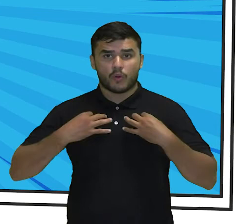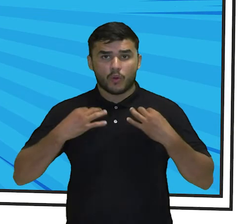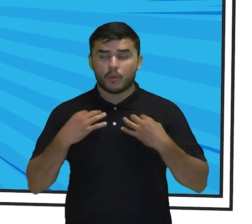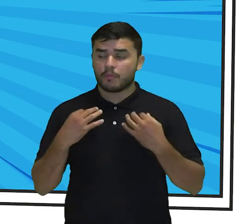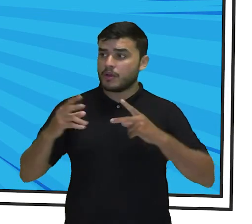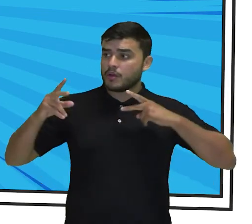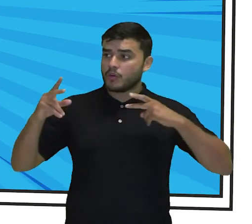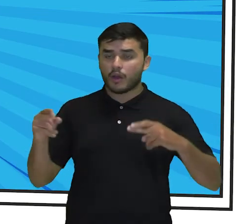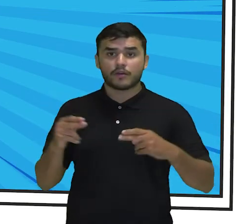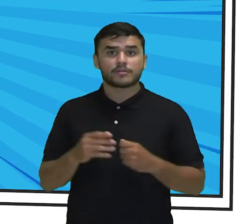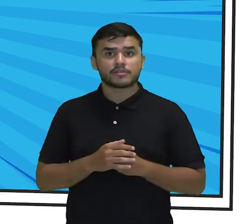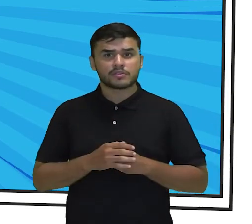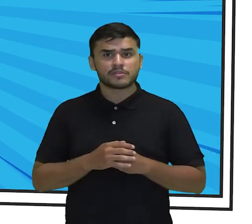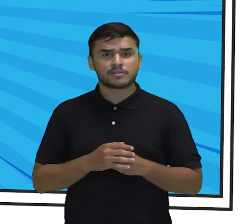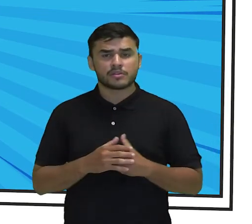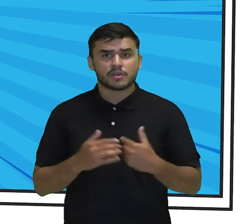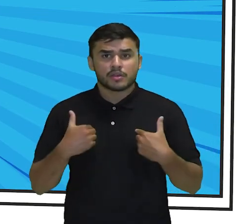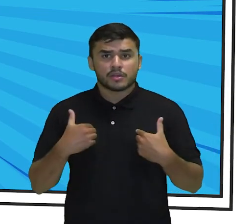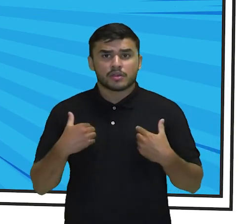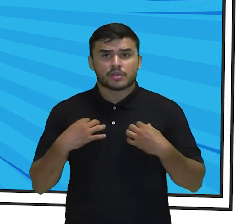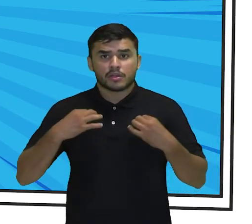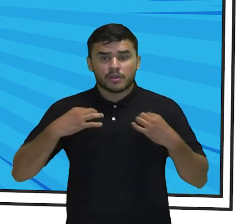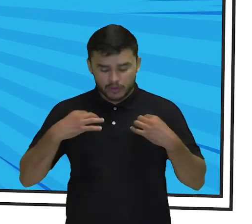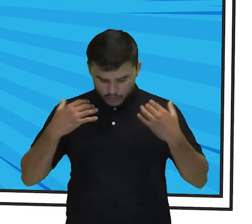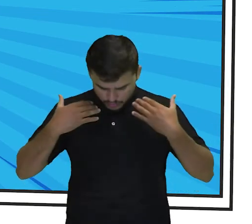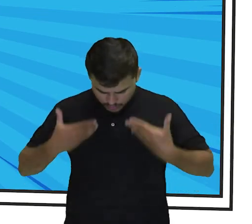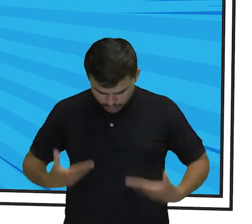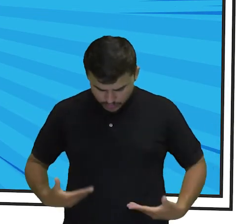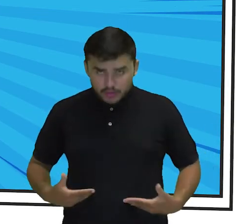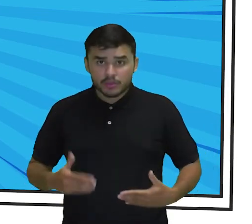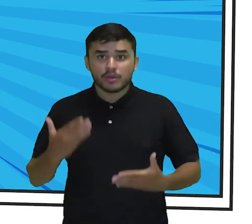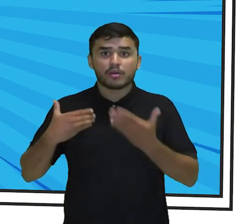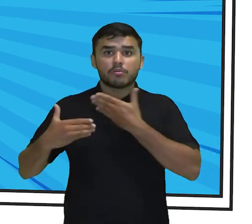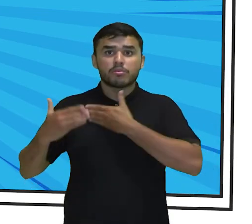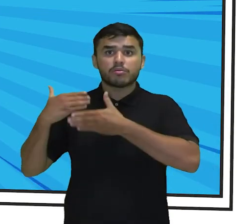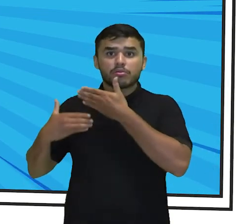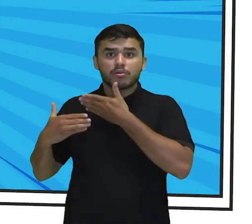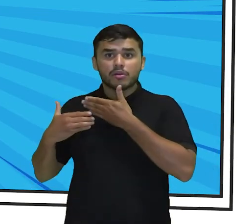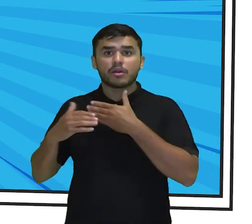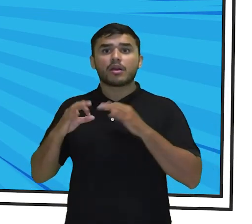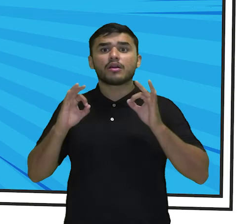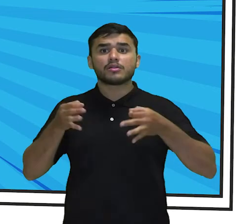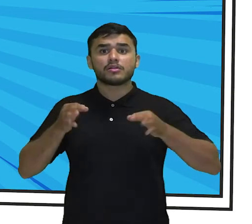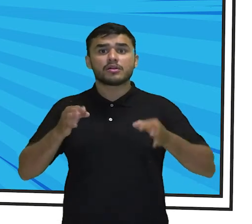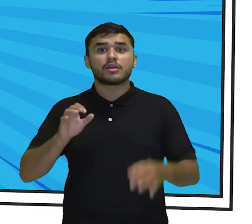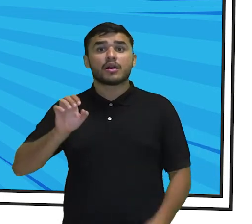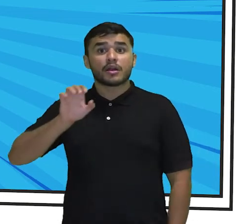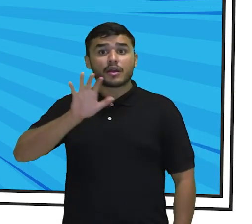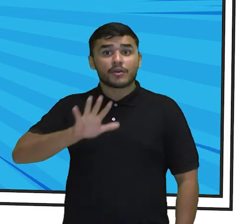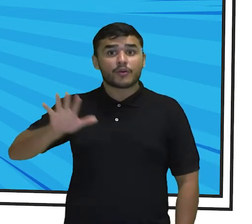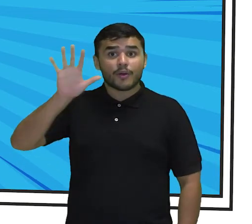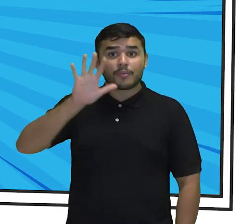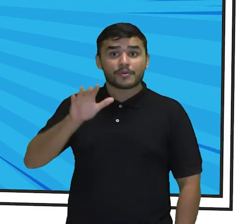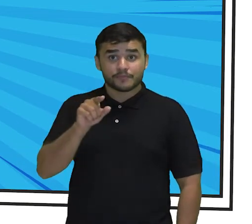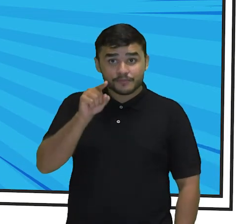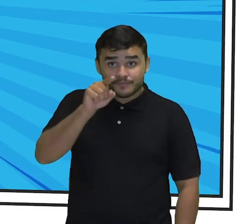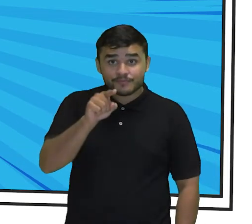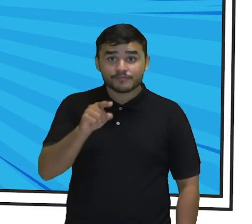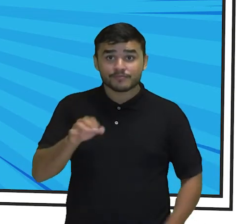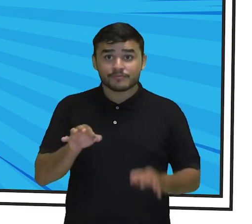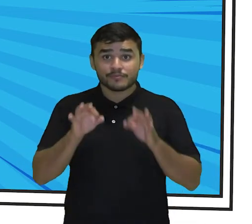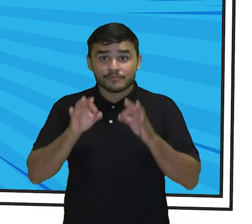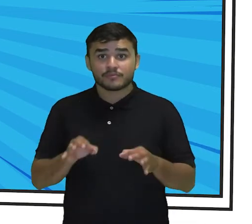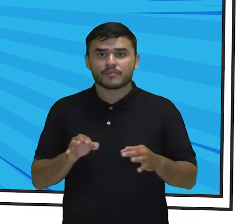ver, possivelmente, com as minhas ditas origens. Isso aqui é a Europa. Eu tenho certeza, eu não